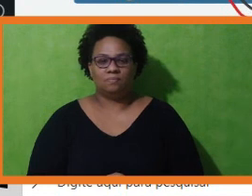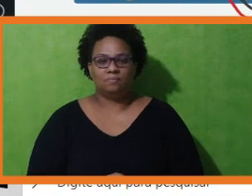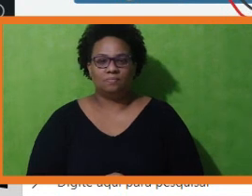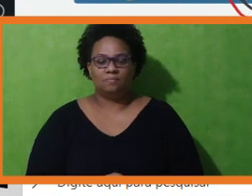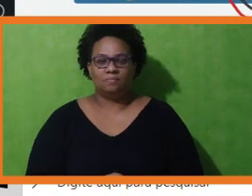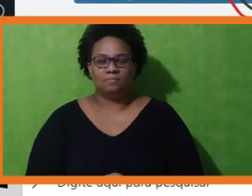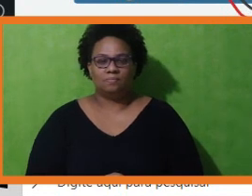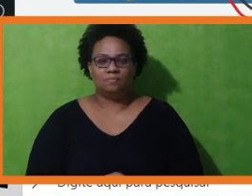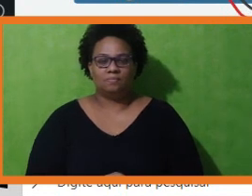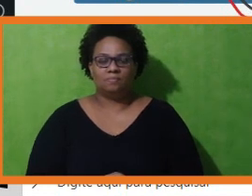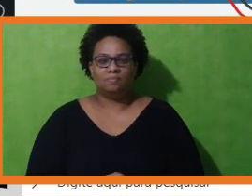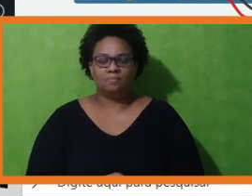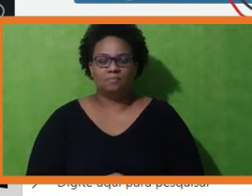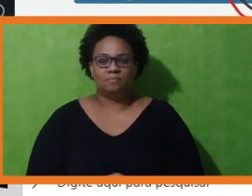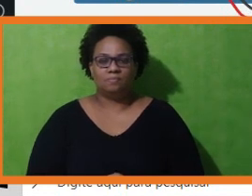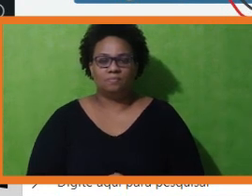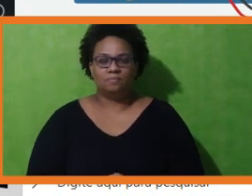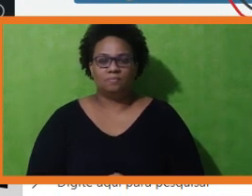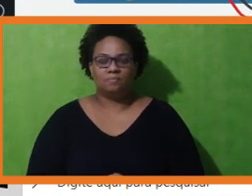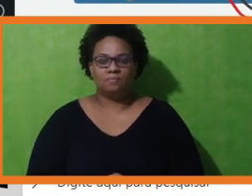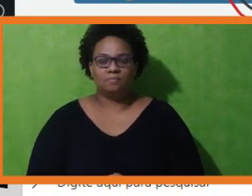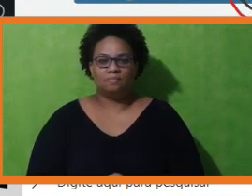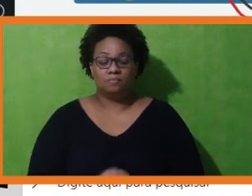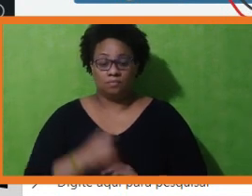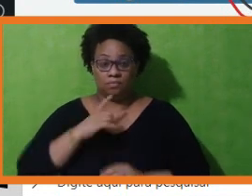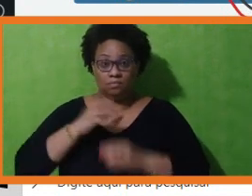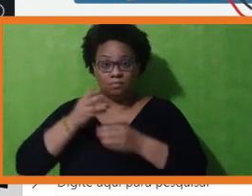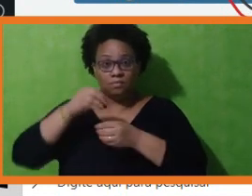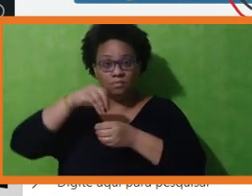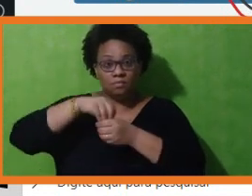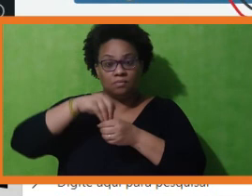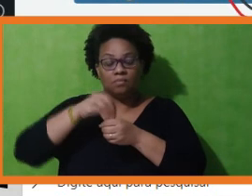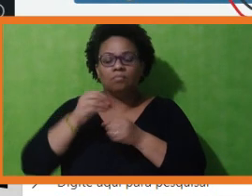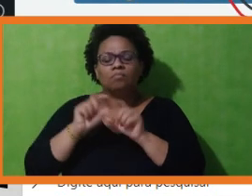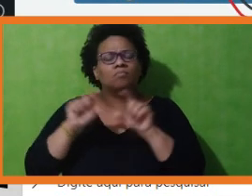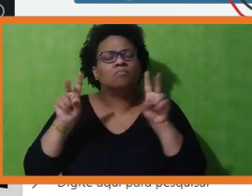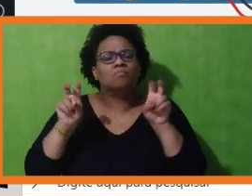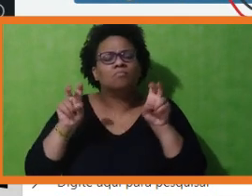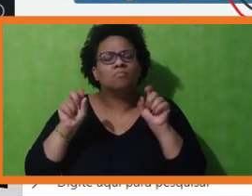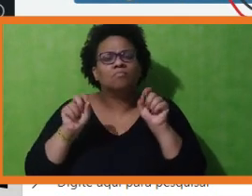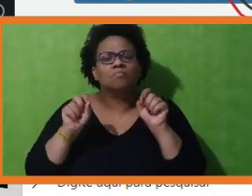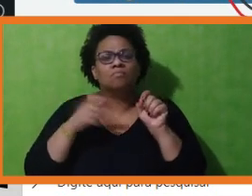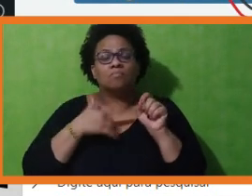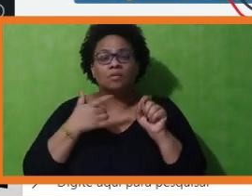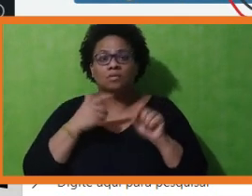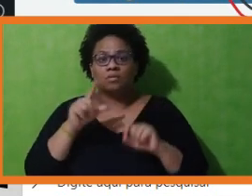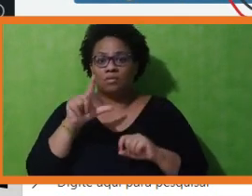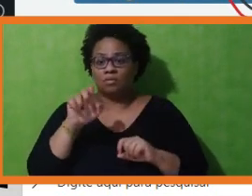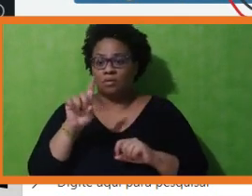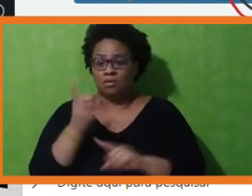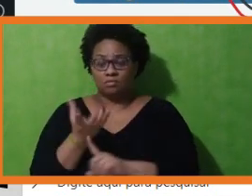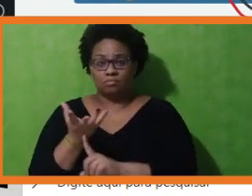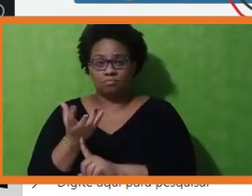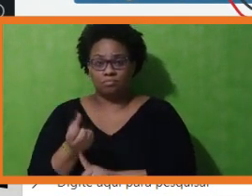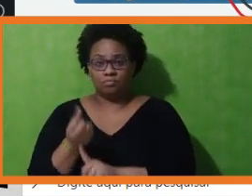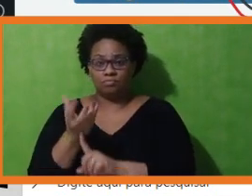Temos aqui nosso while, certo? Dentro do nosso while, eu vou colocar a seguinte coisa. Eu quero que o